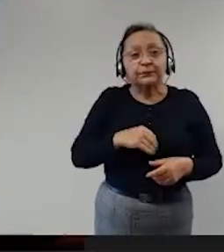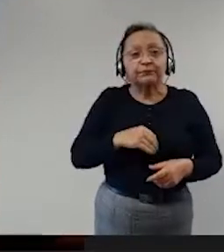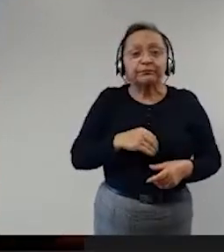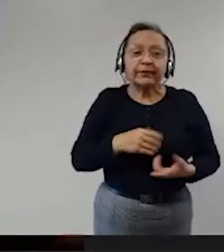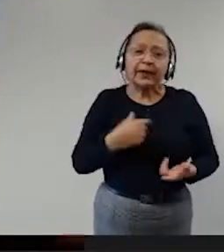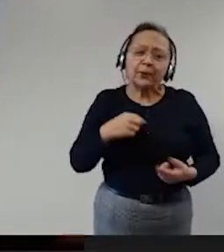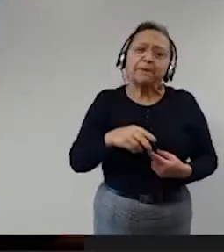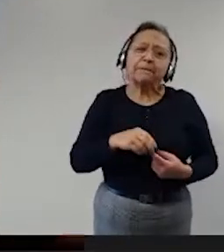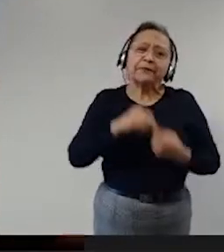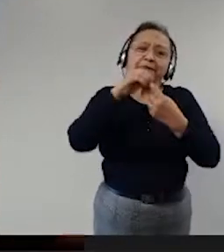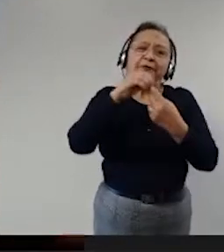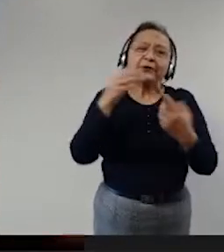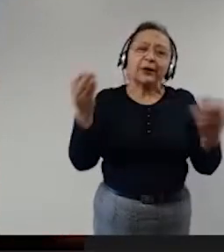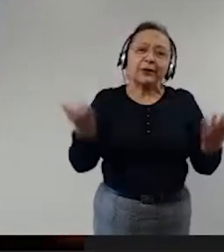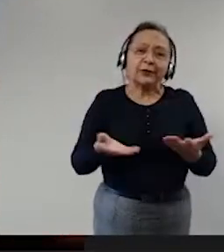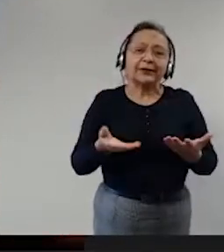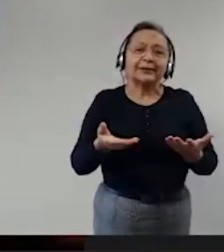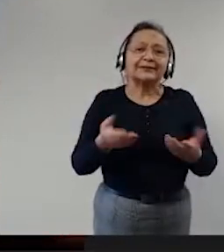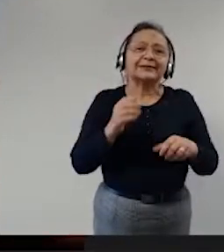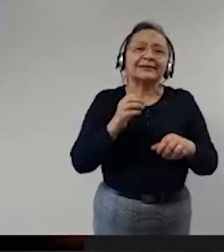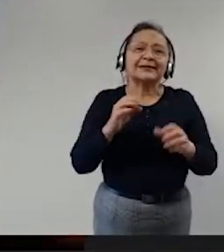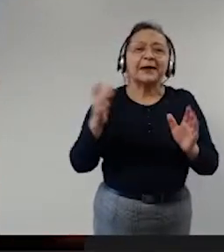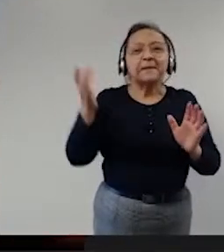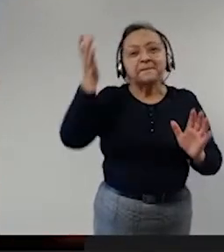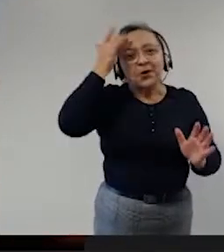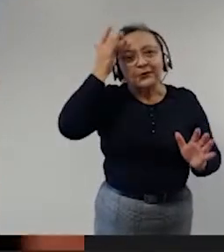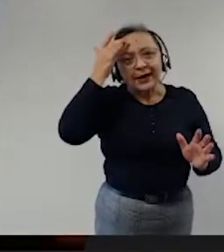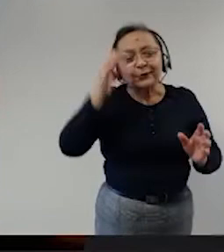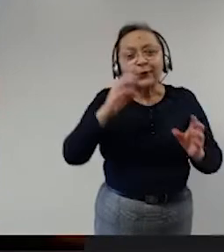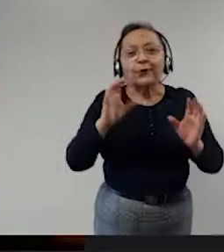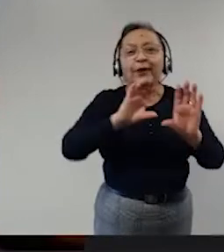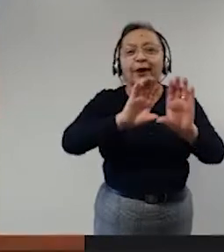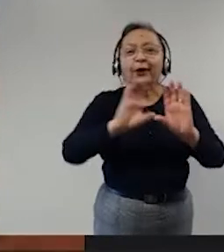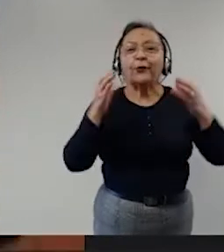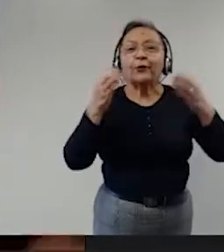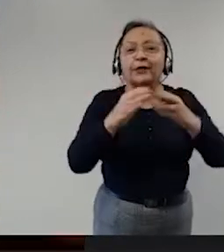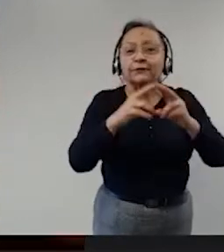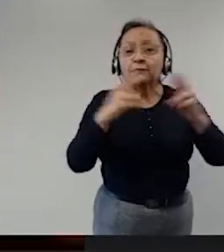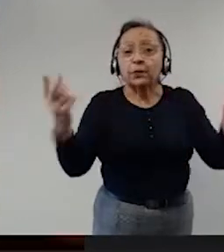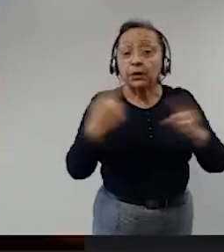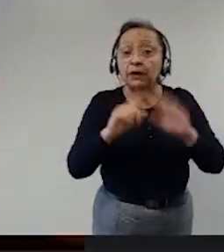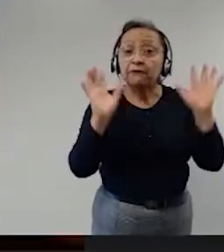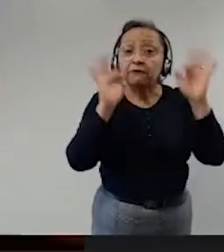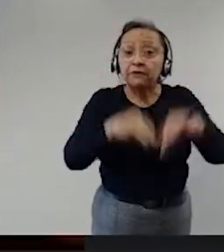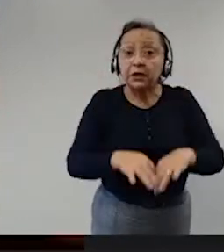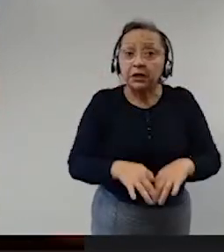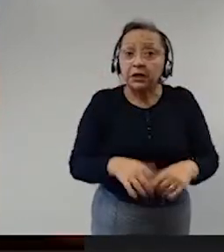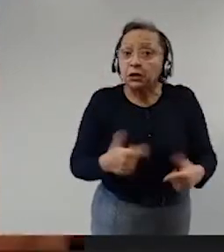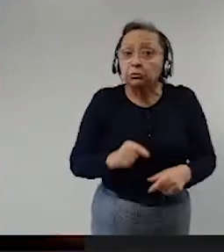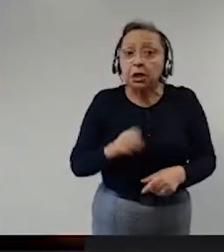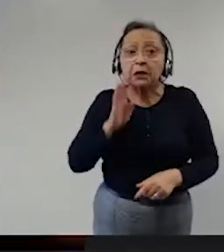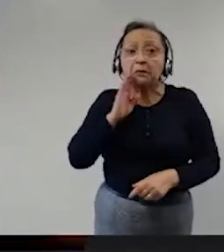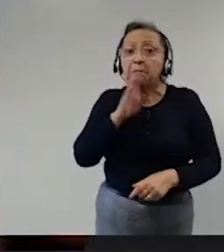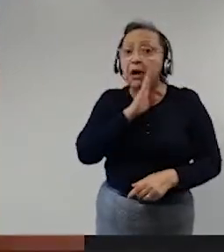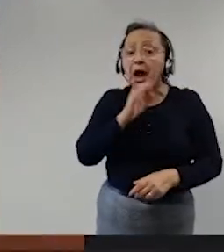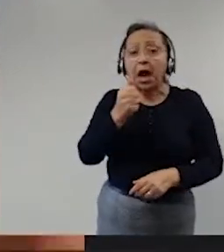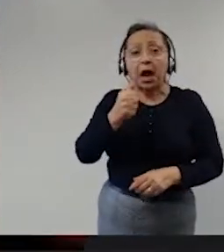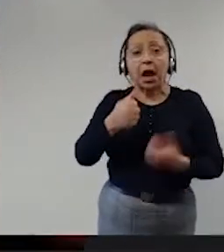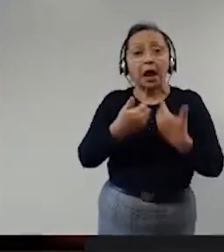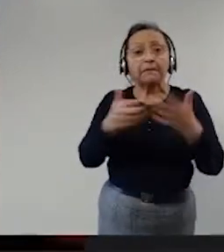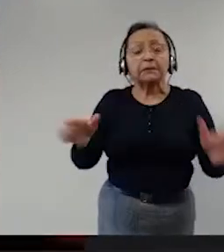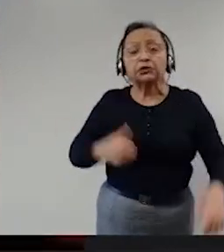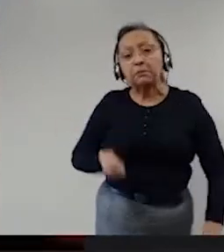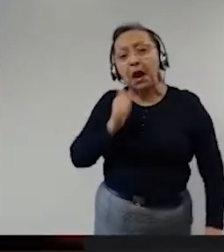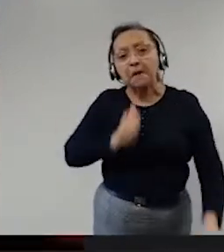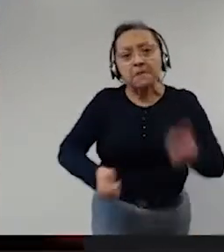essas modernidades desses congressos virtuais. Depois daqui, a gente não sai para tomar uma cerveja, não sai para conversar lá no meu querido Maranhão, na